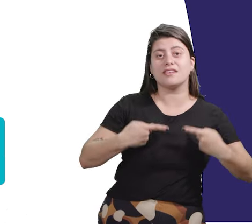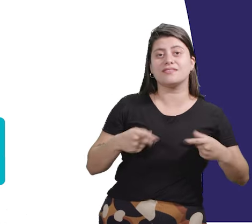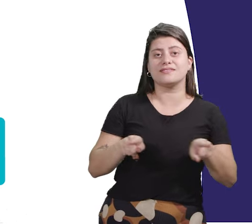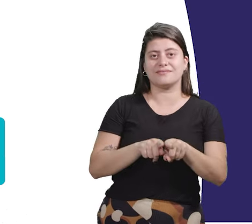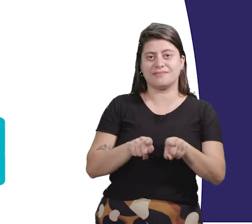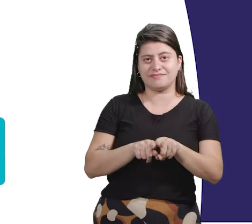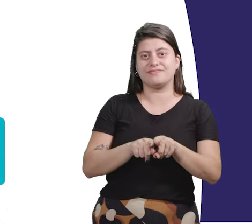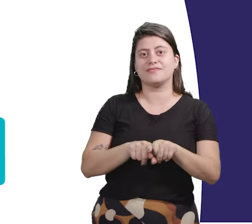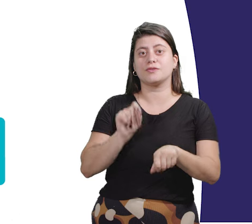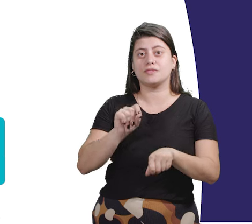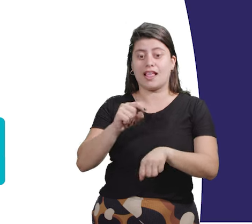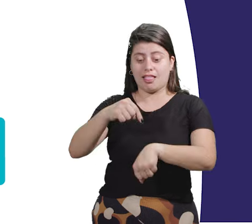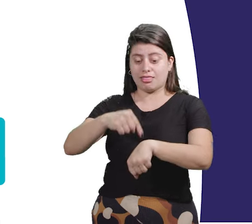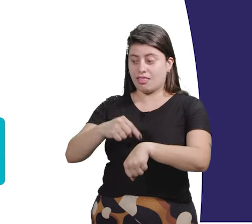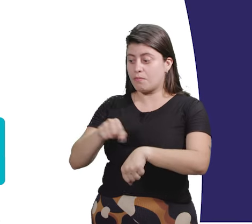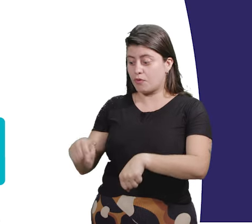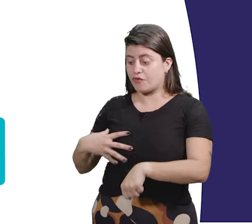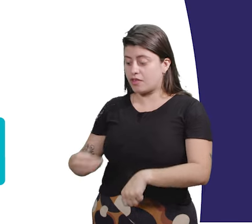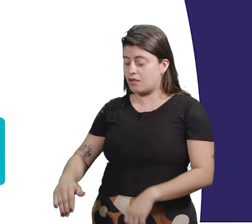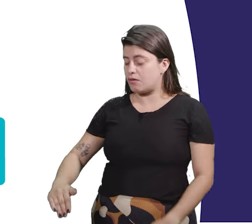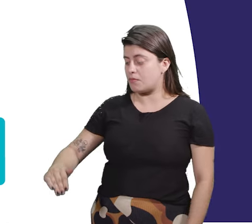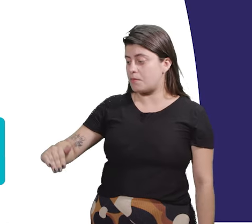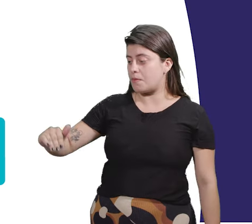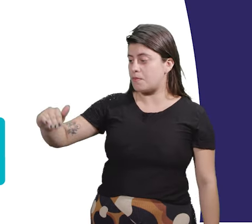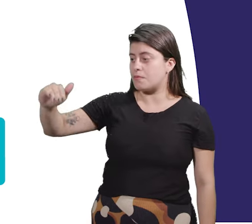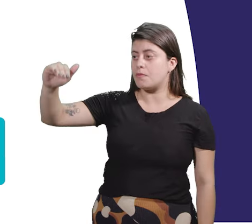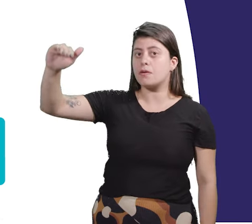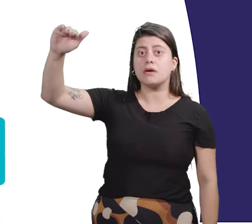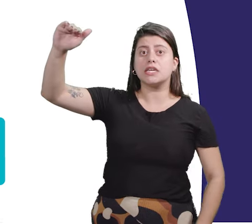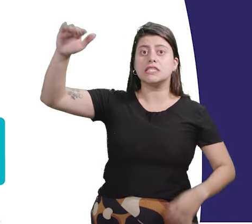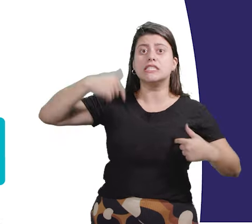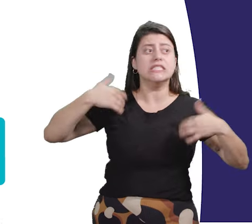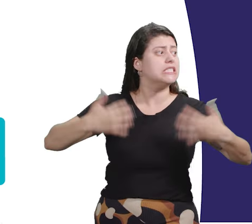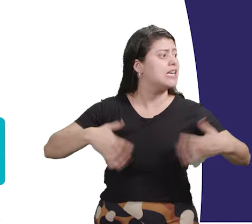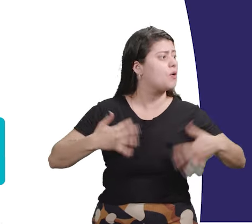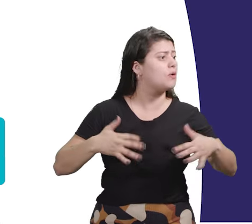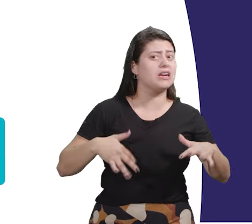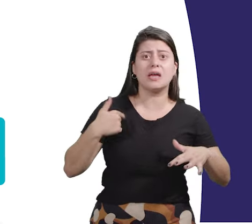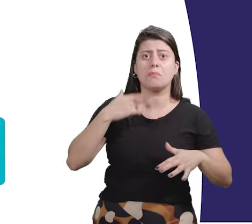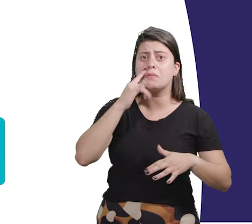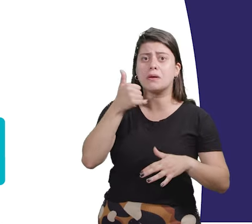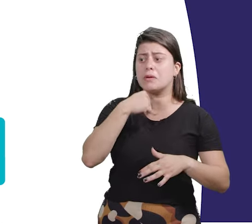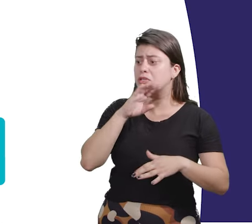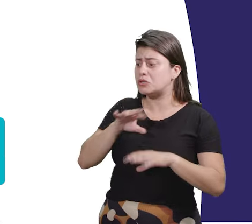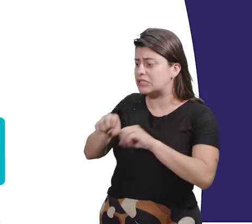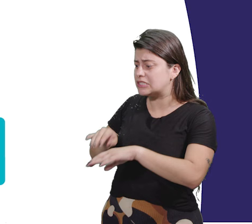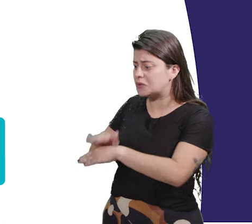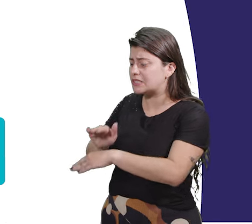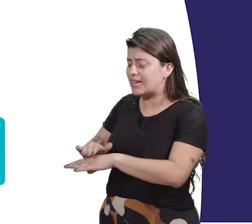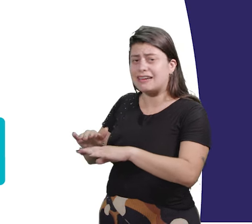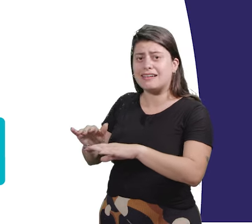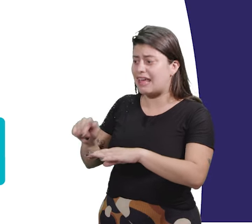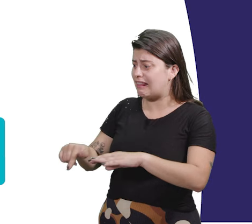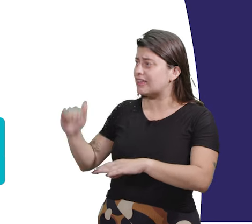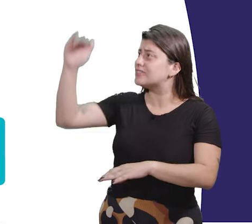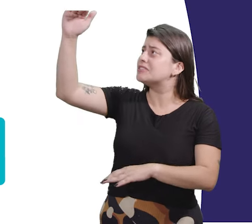necessidades. E chega um determinado momento em que os filhos vão crescer. E aí eles se veem perdidos ali naquela situação. E agora? O que eu faço,